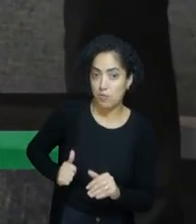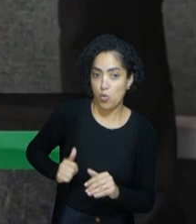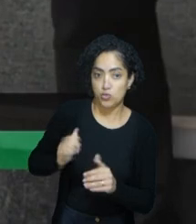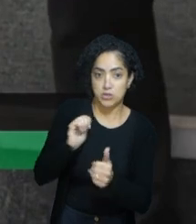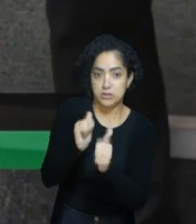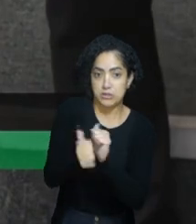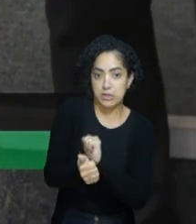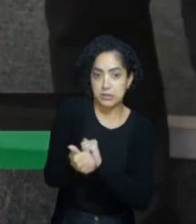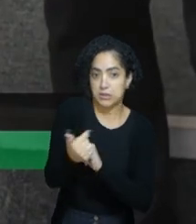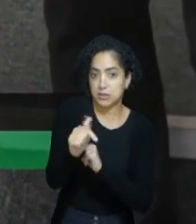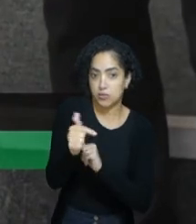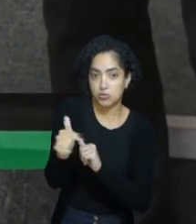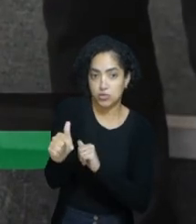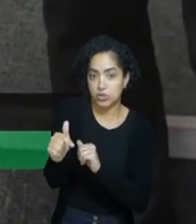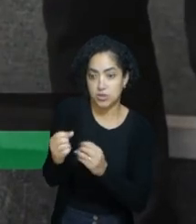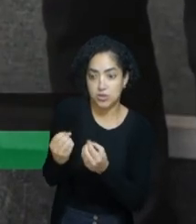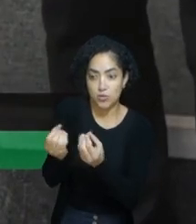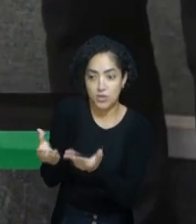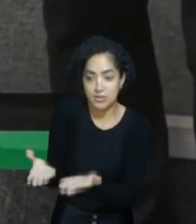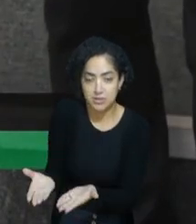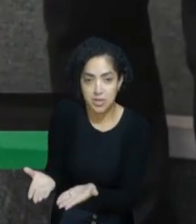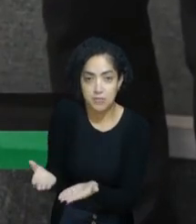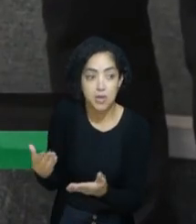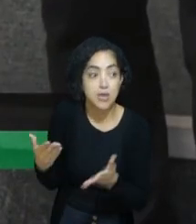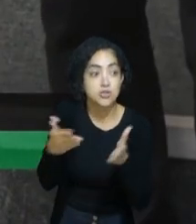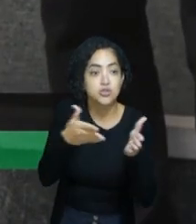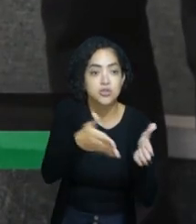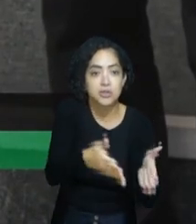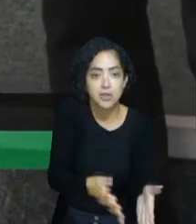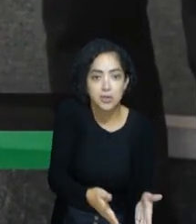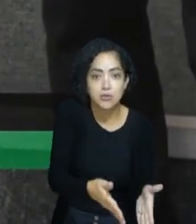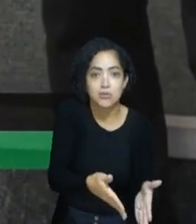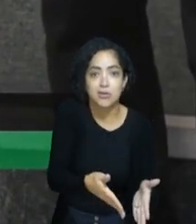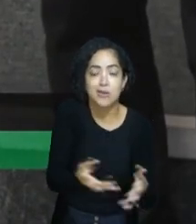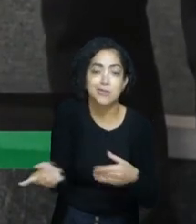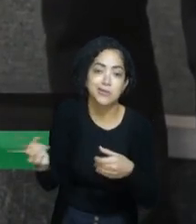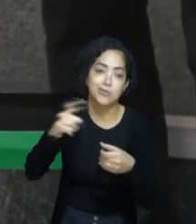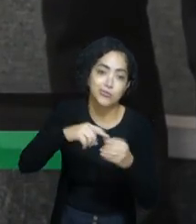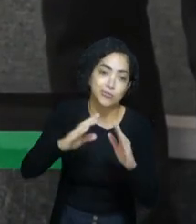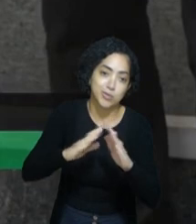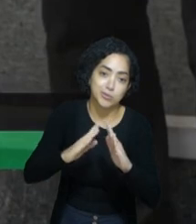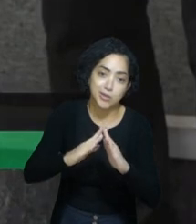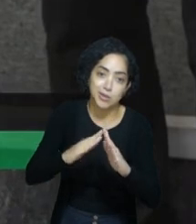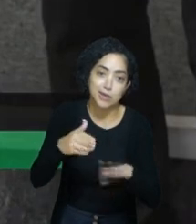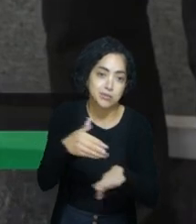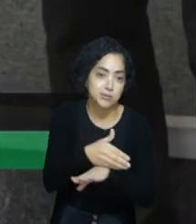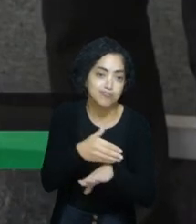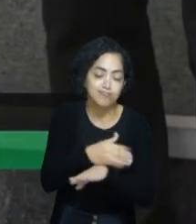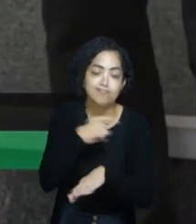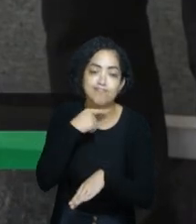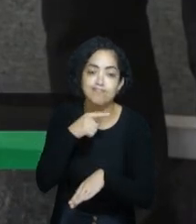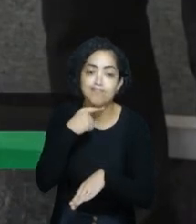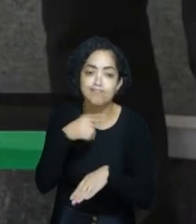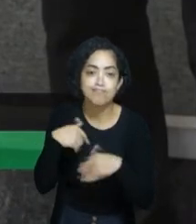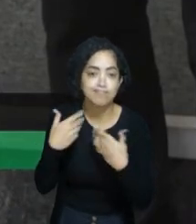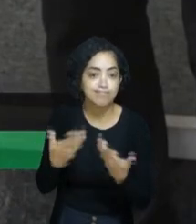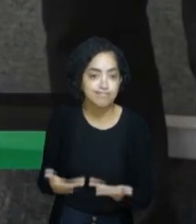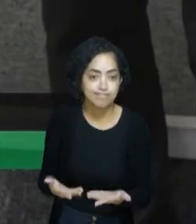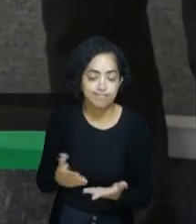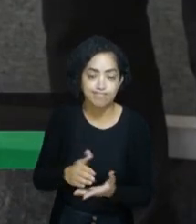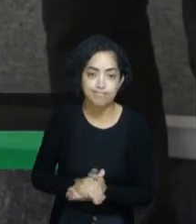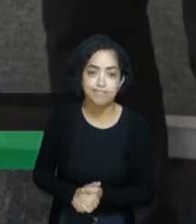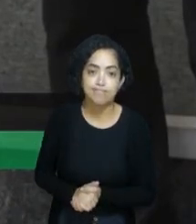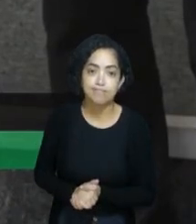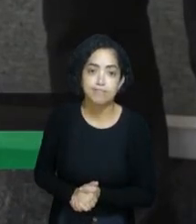discussão eles não recebem e chegaram lá e por falta de árbitro ainda voltaram para casa sem participar dos seus jogos a competição que até não foi conclusa